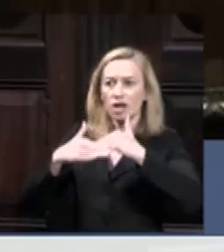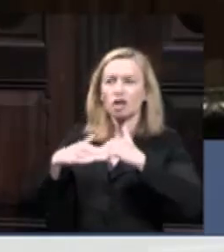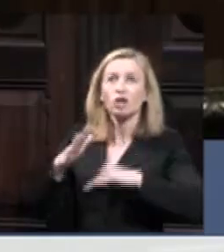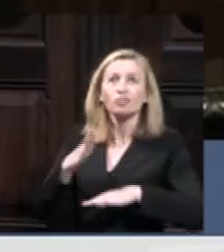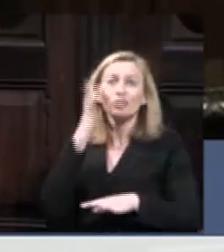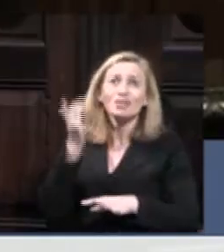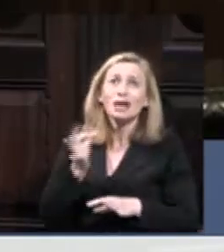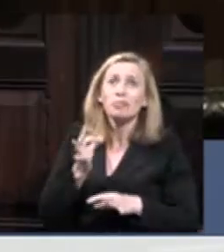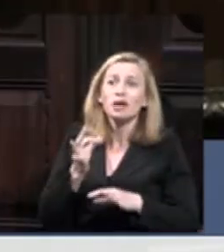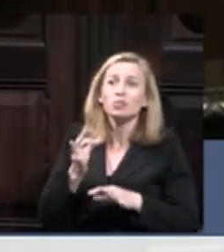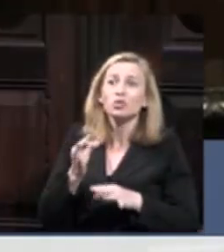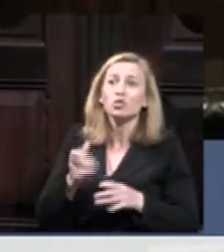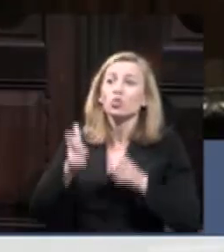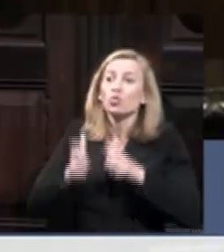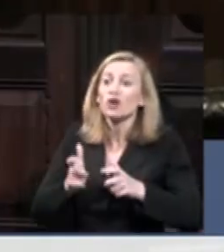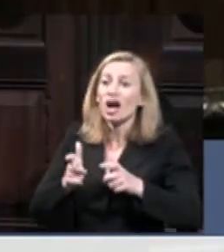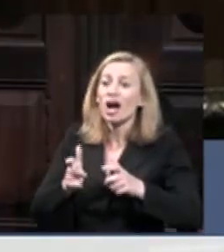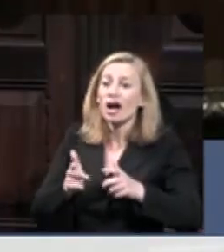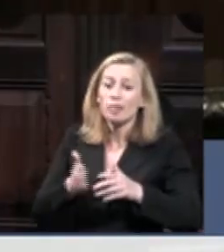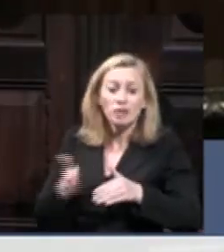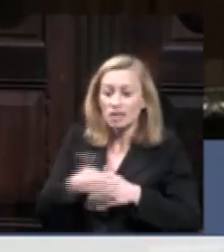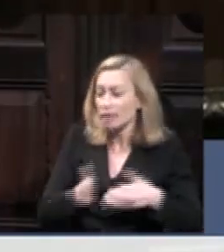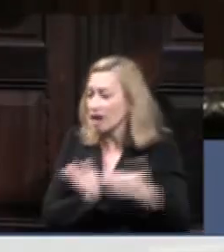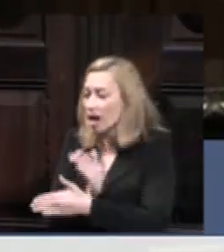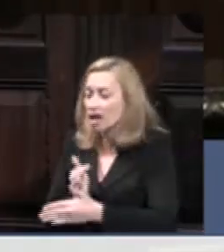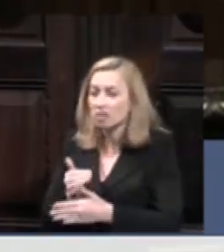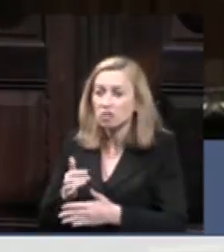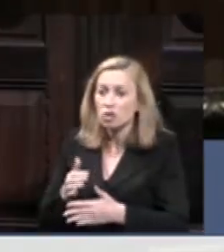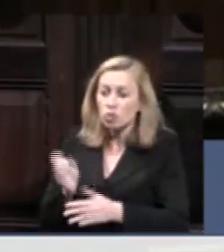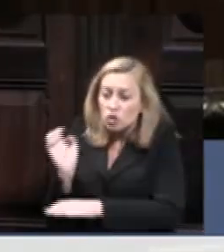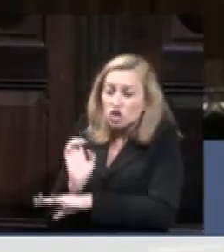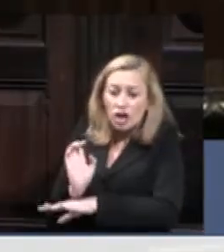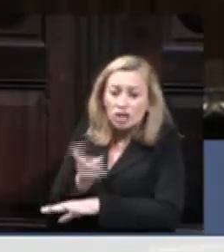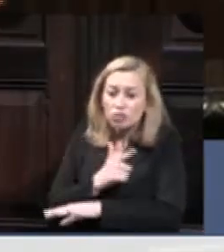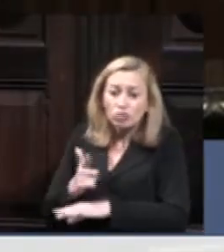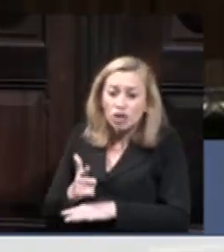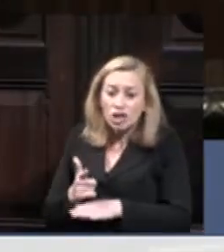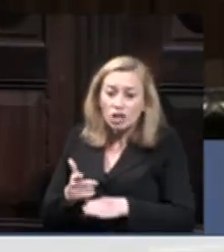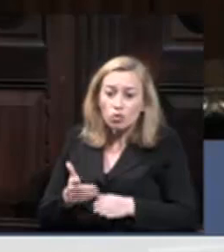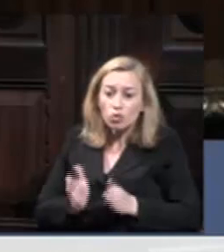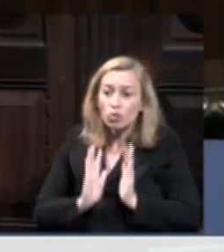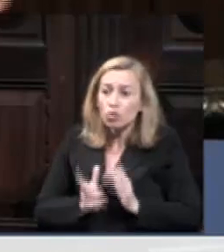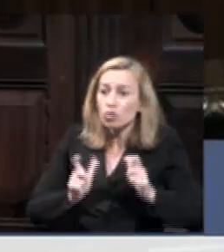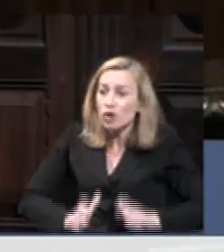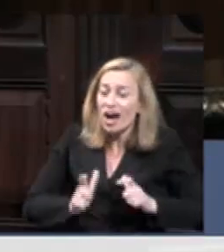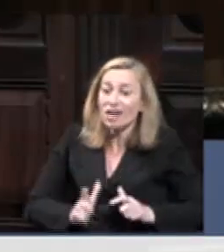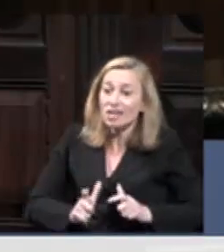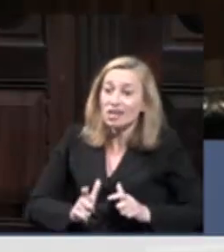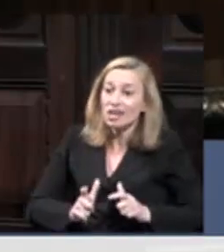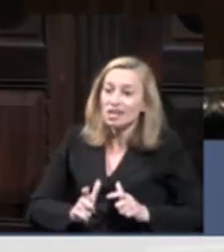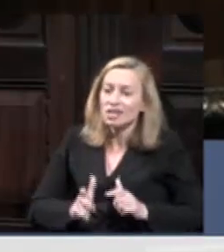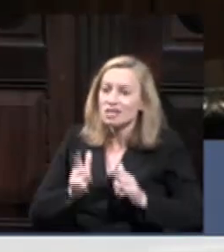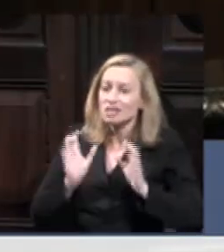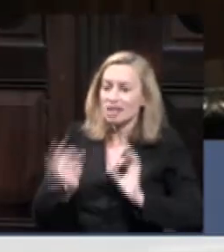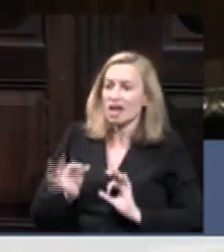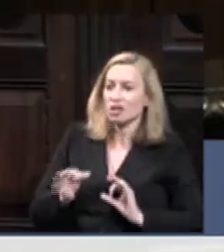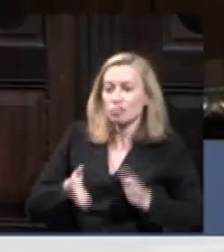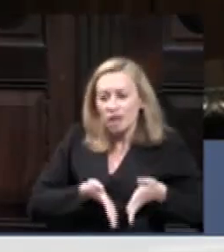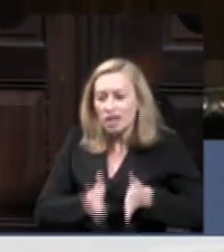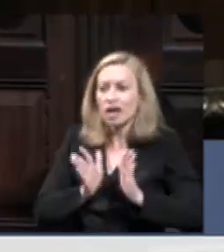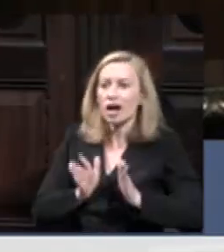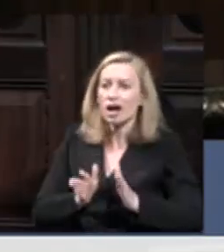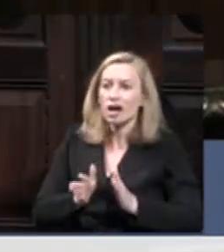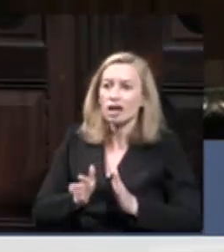onde ir. O Estado está sem rumo, sem direção. É uma nau à deriva, navegando a esmo, sem